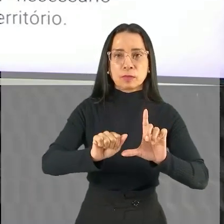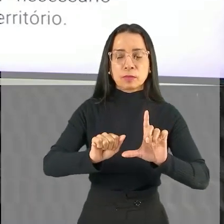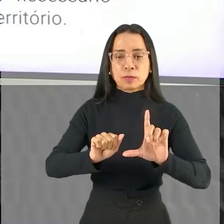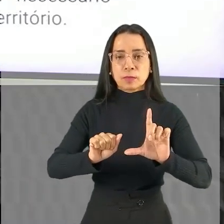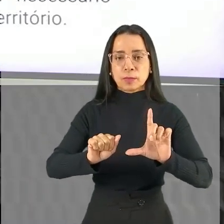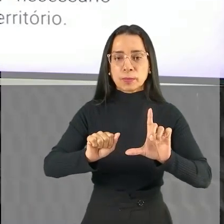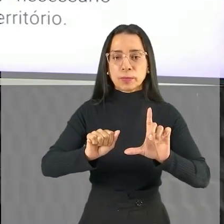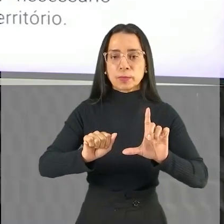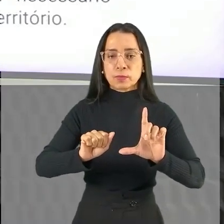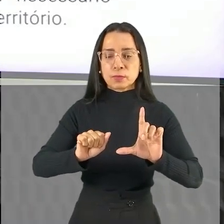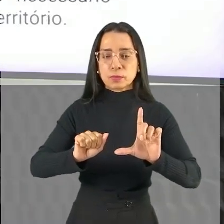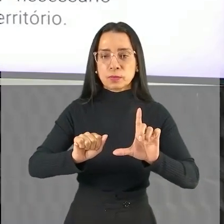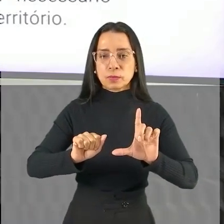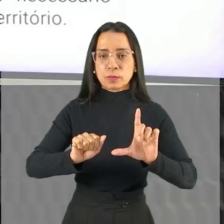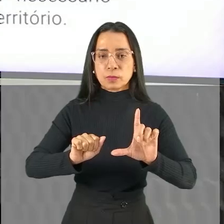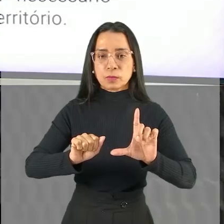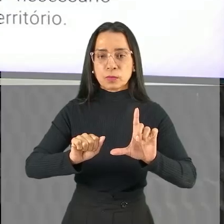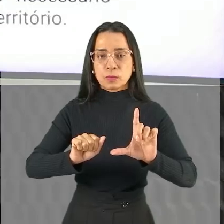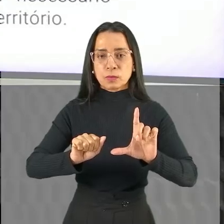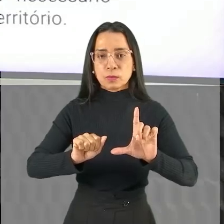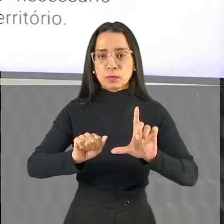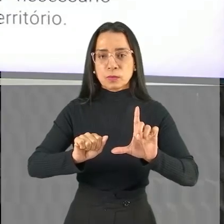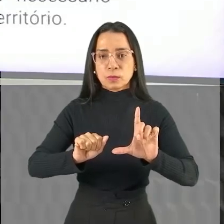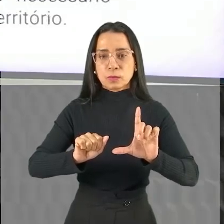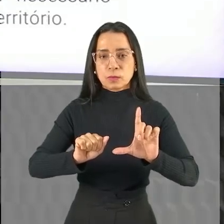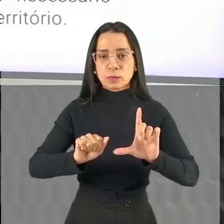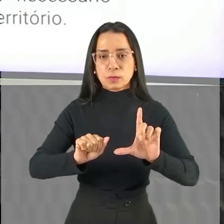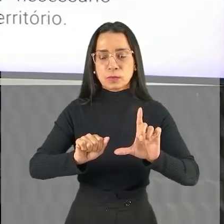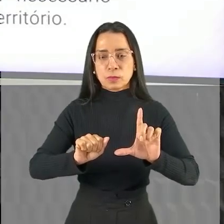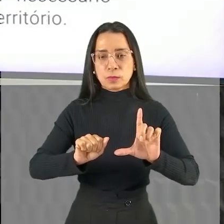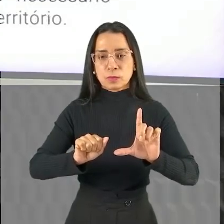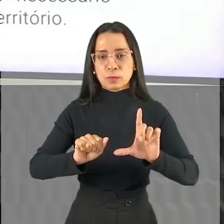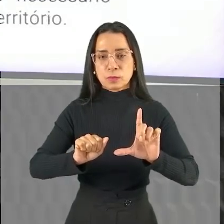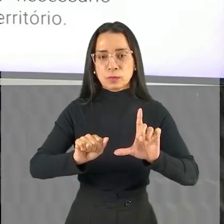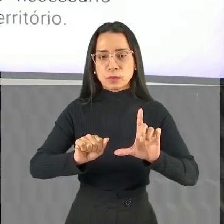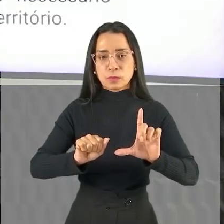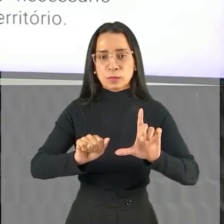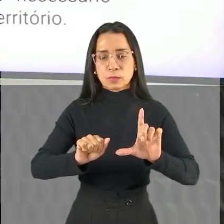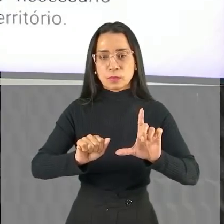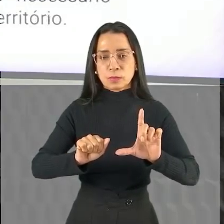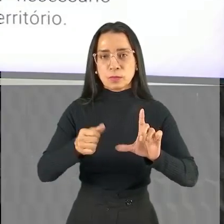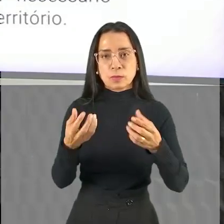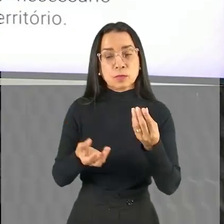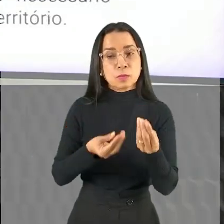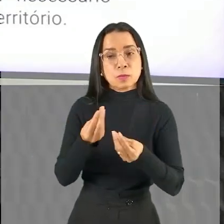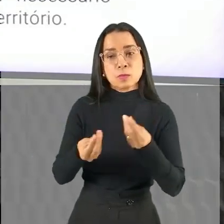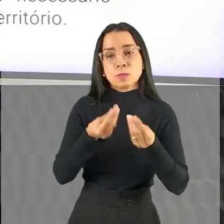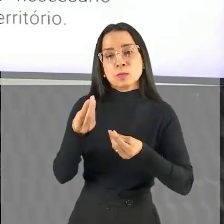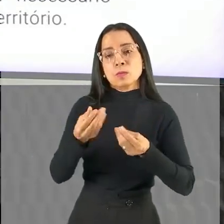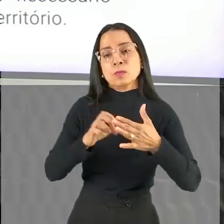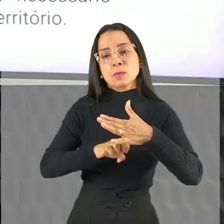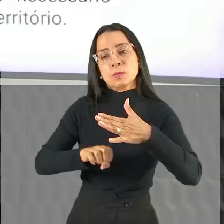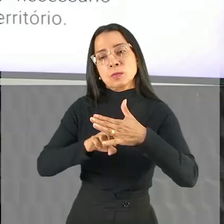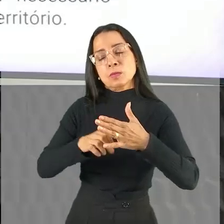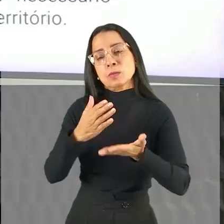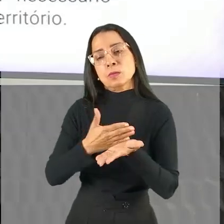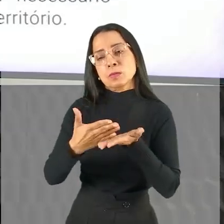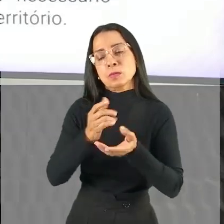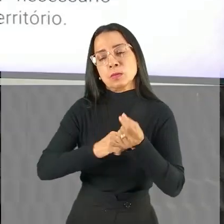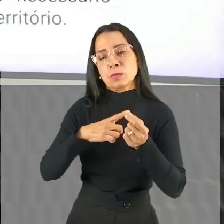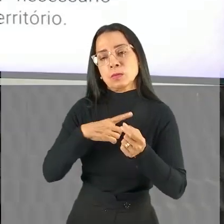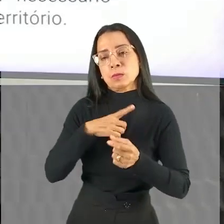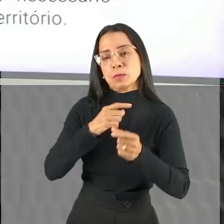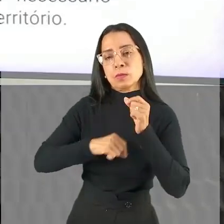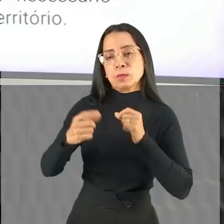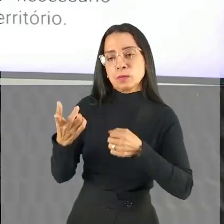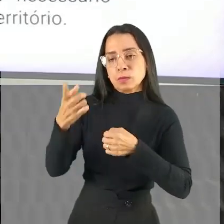de que a metrópole estava mais preocupada com seu empreendimento lá nas Índias. E como esse empreendimento começou a ter um